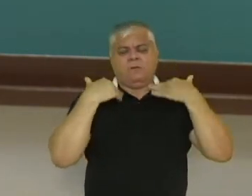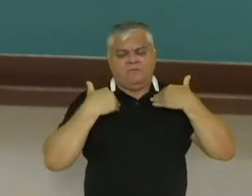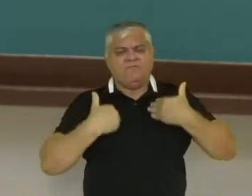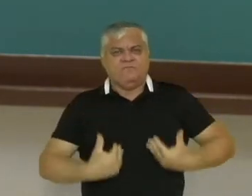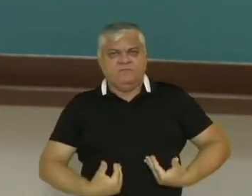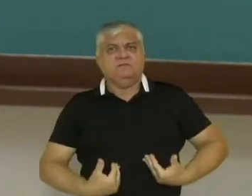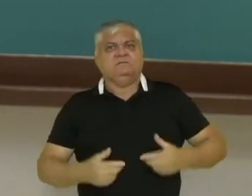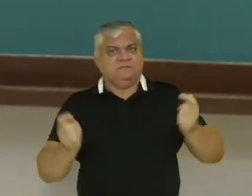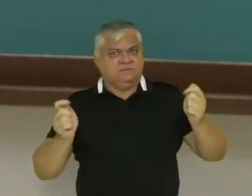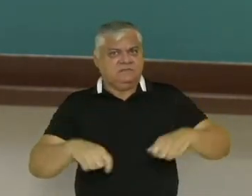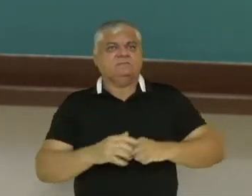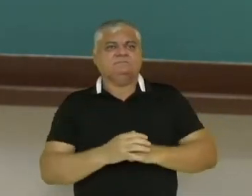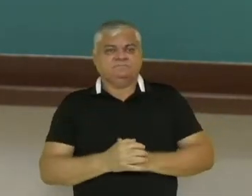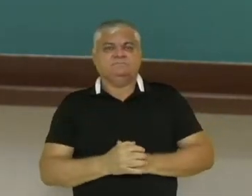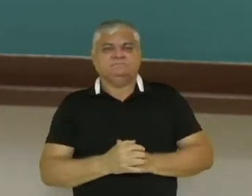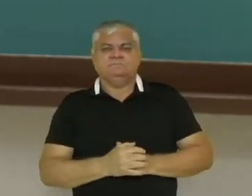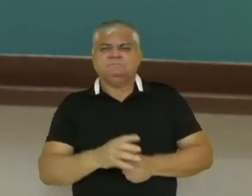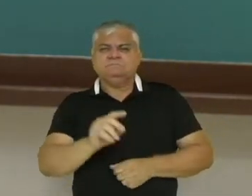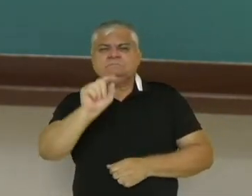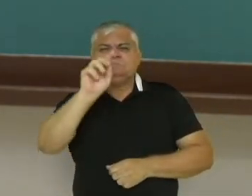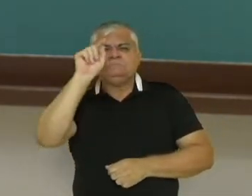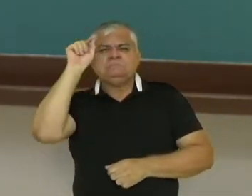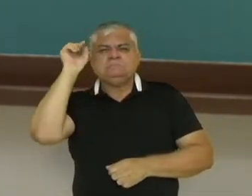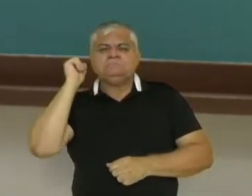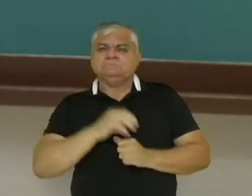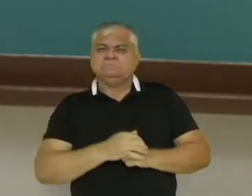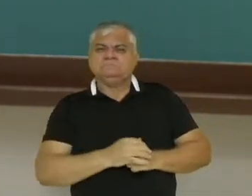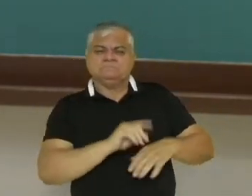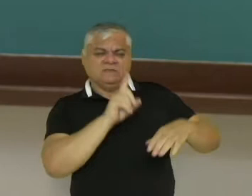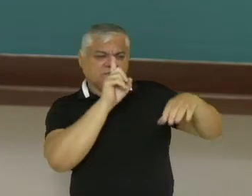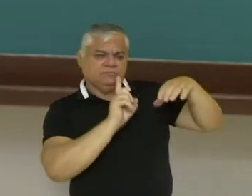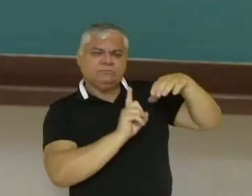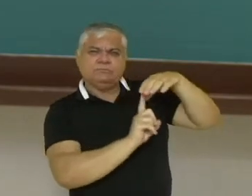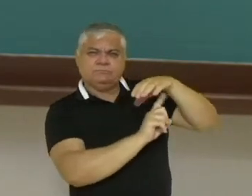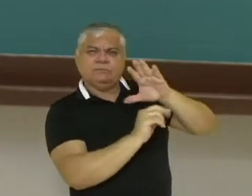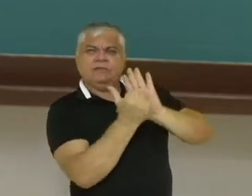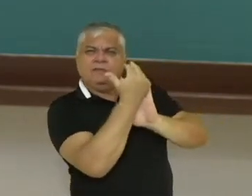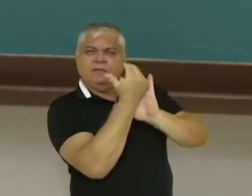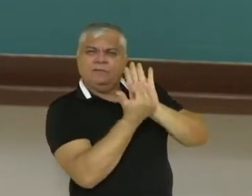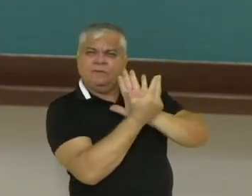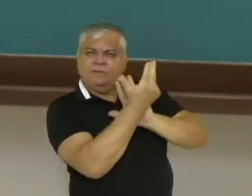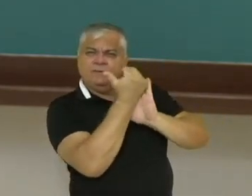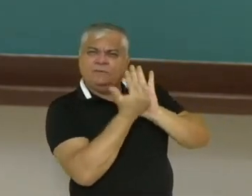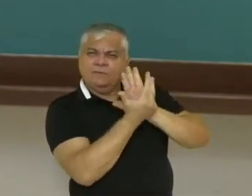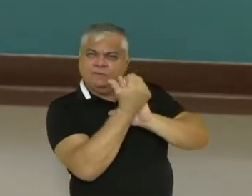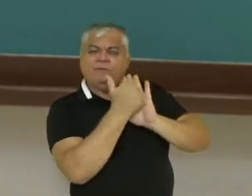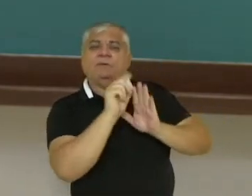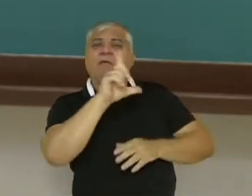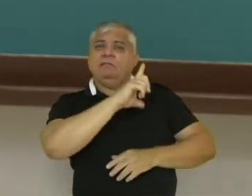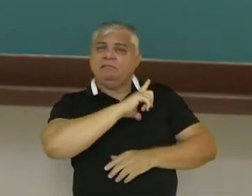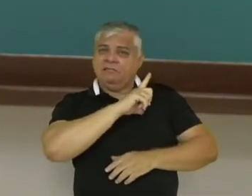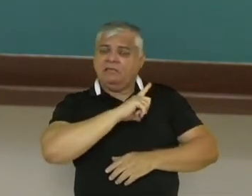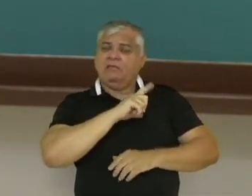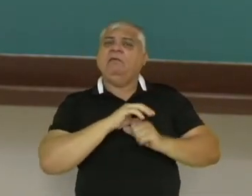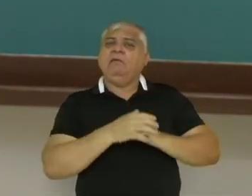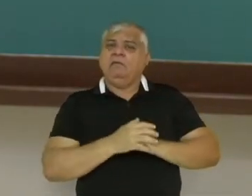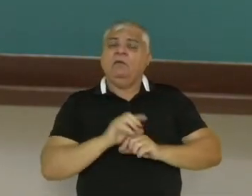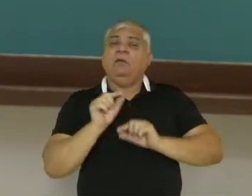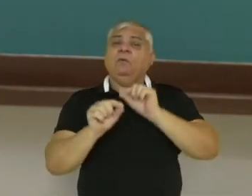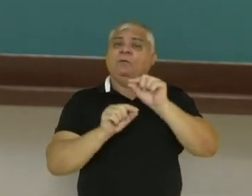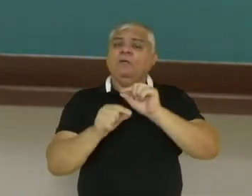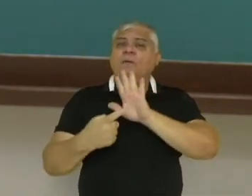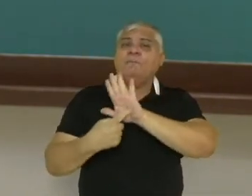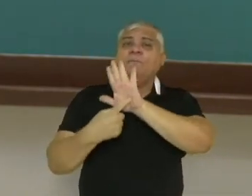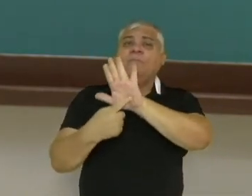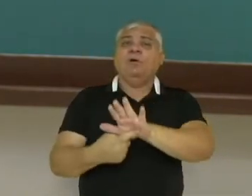né? Pinturas rupestres de Seridó, dois indivíduos investem um contra o outro. As pinturas rupestres de Seridó datam de